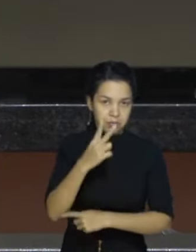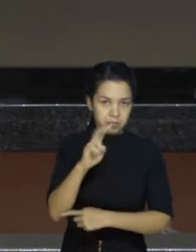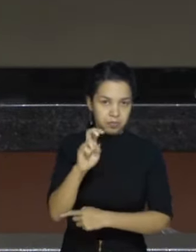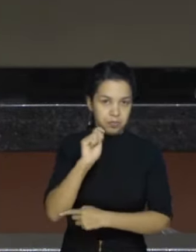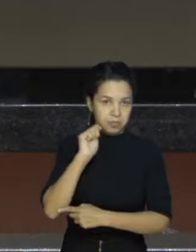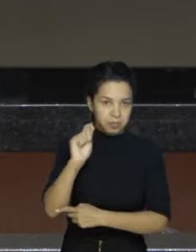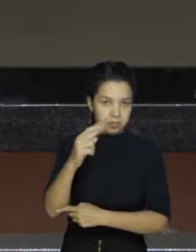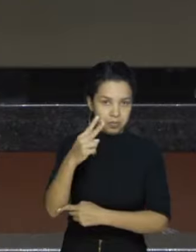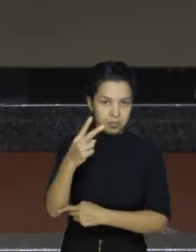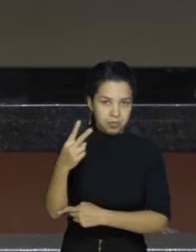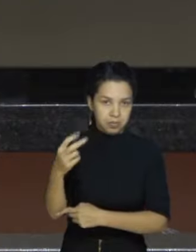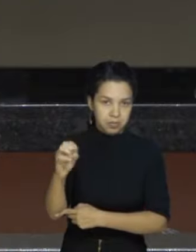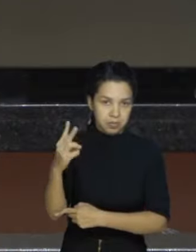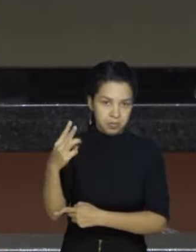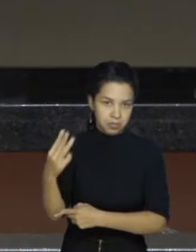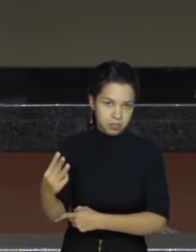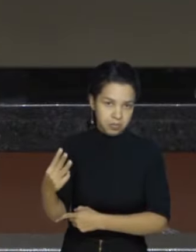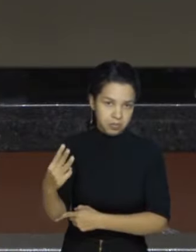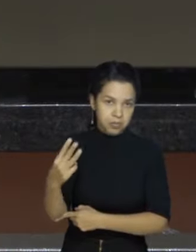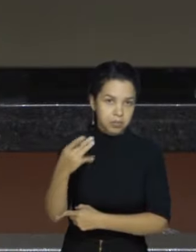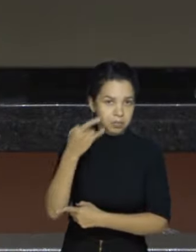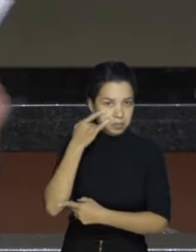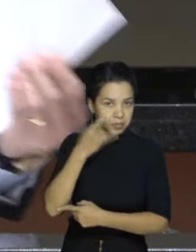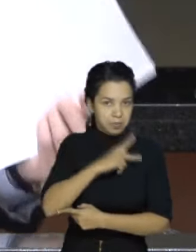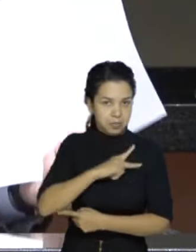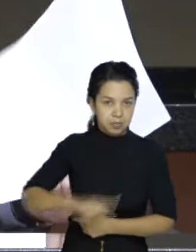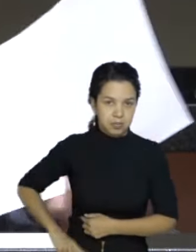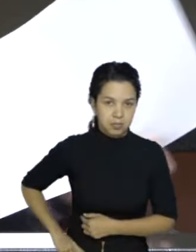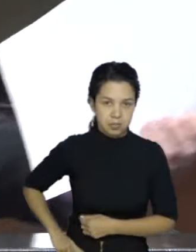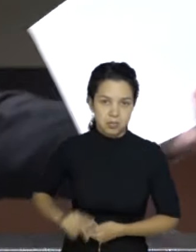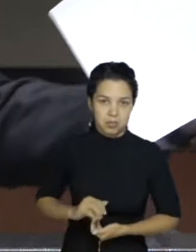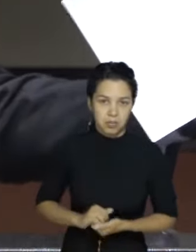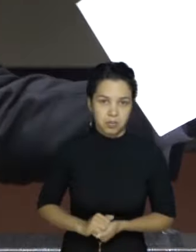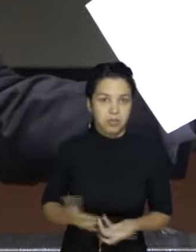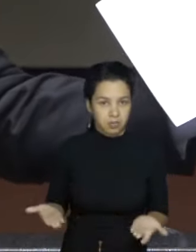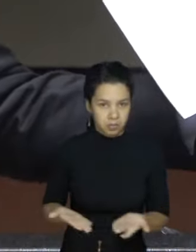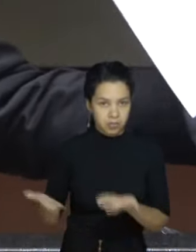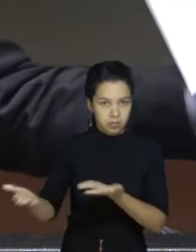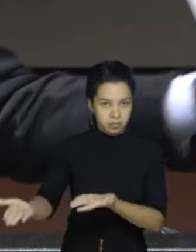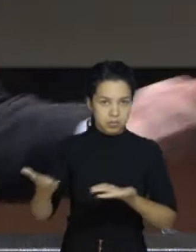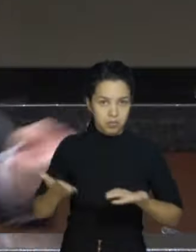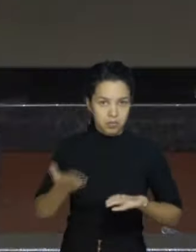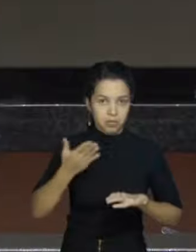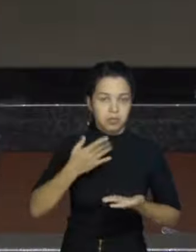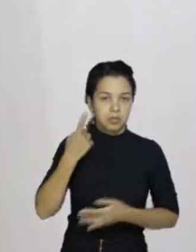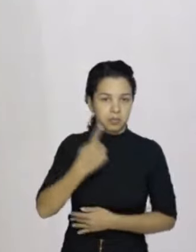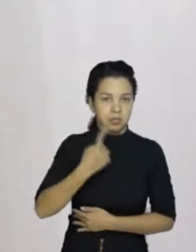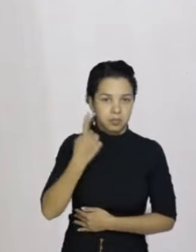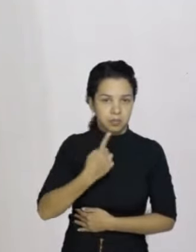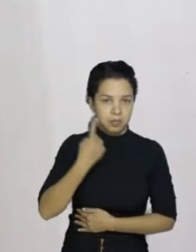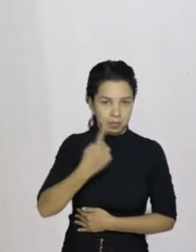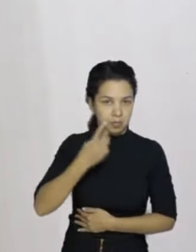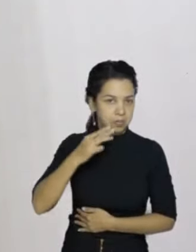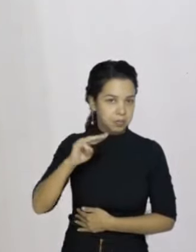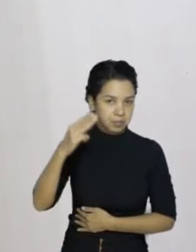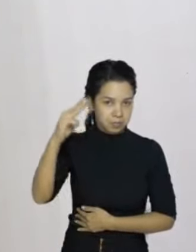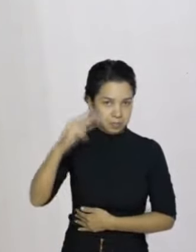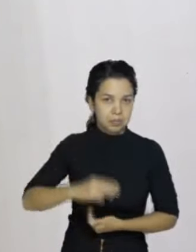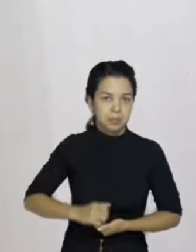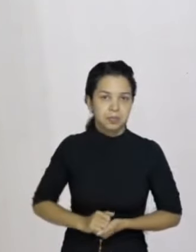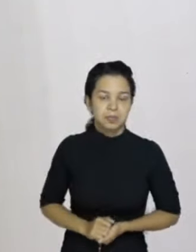2023 uma ordenada ao presidente Agora sim com a palavra Deputado Mateus cadorim obrigado senhor presidente